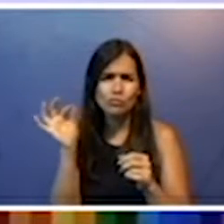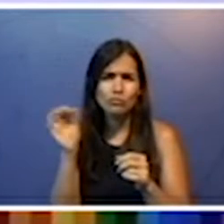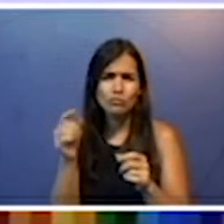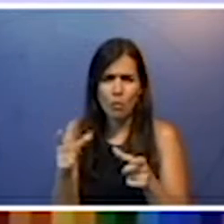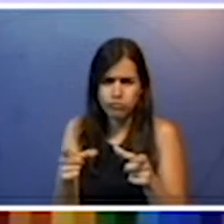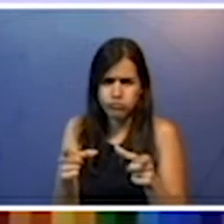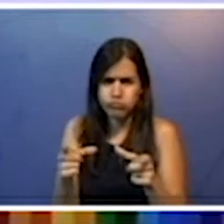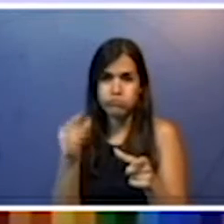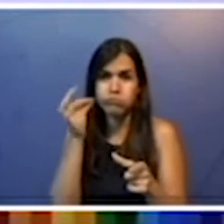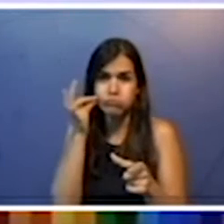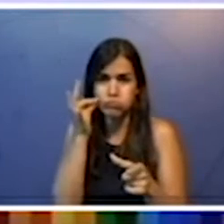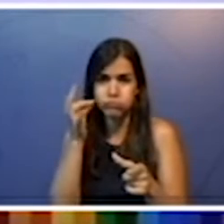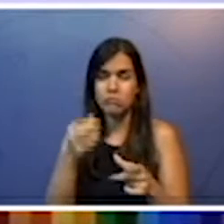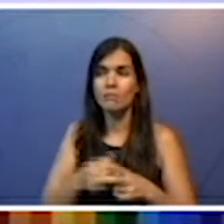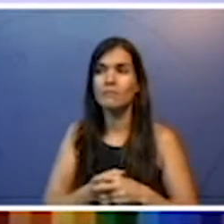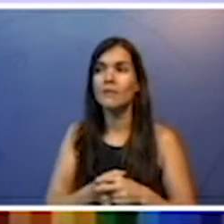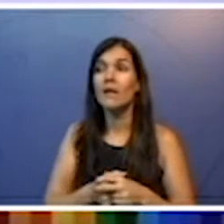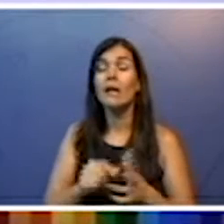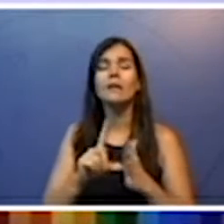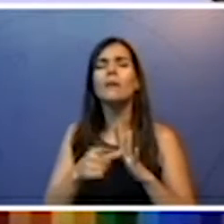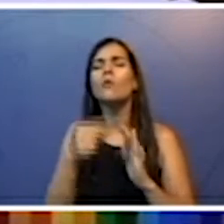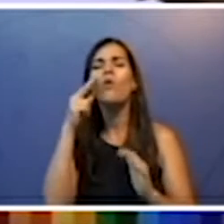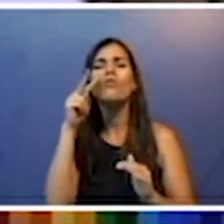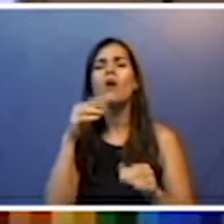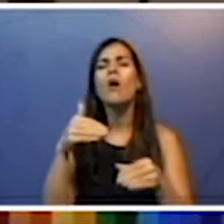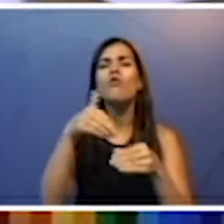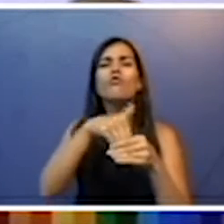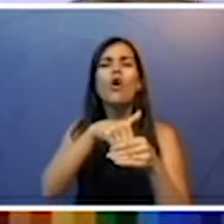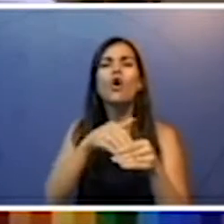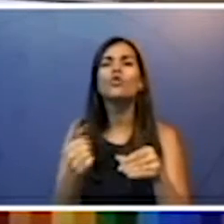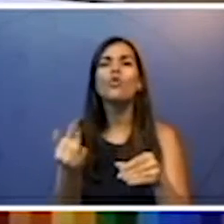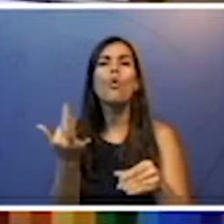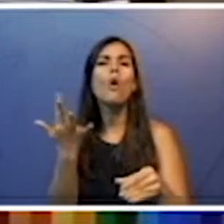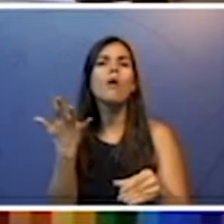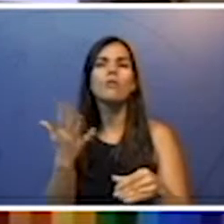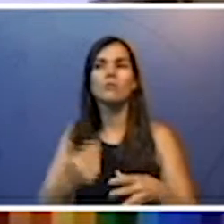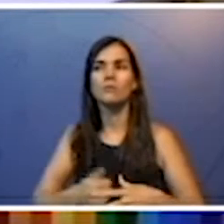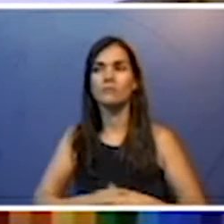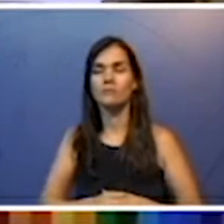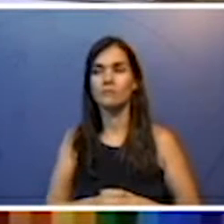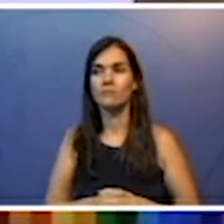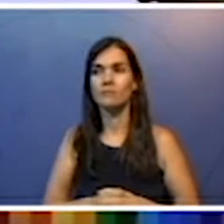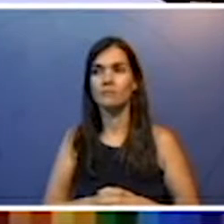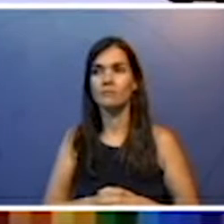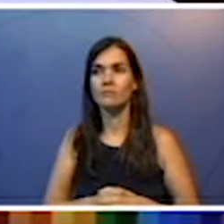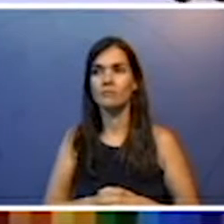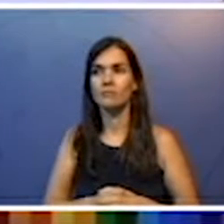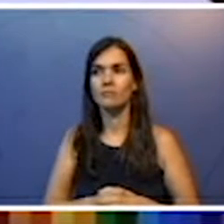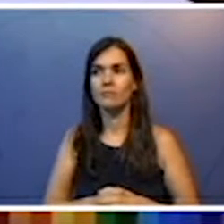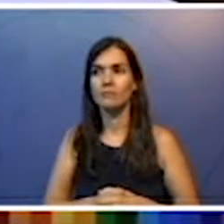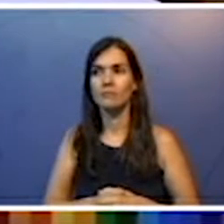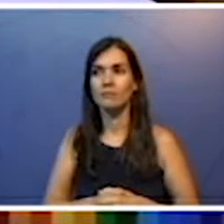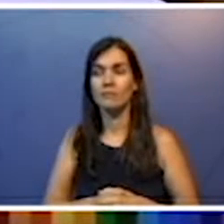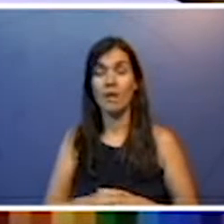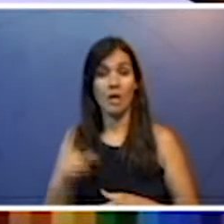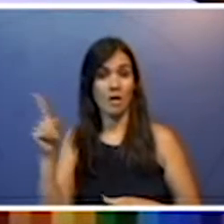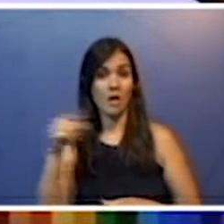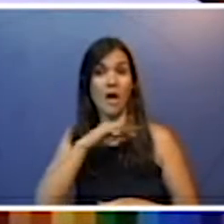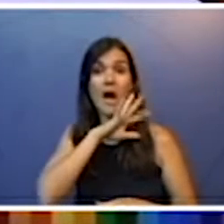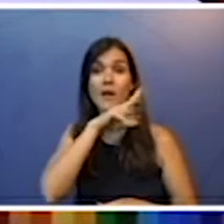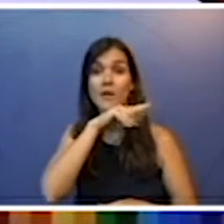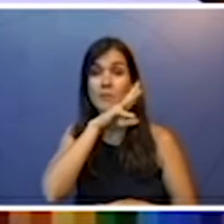vamos ver depois a quantidade de votos. Vamos preencher primeiro aqui? Vamos lá. Esses são animais